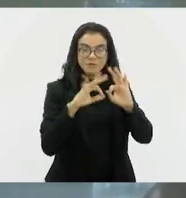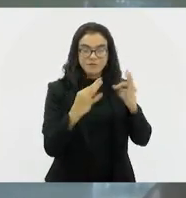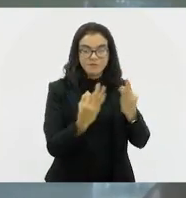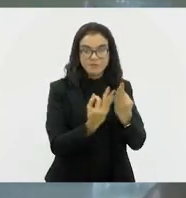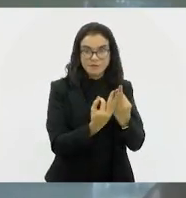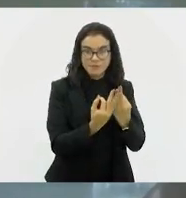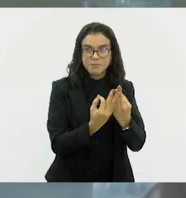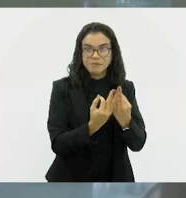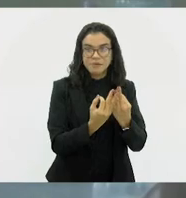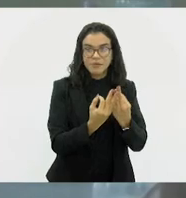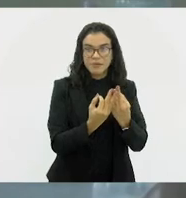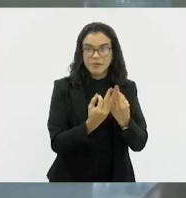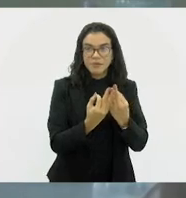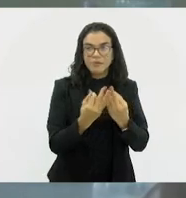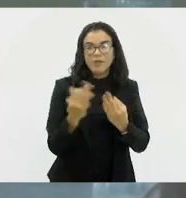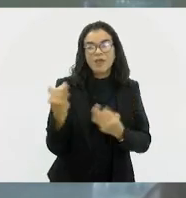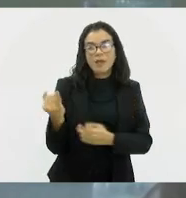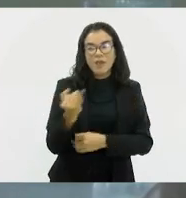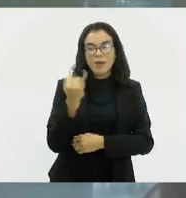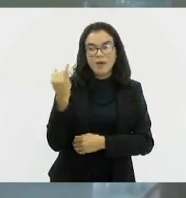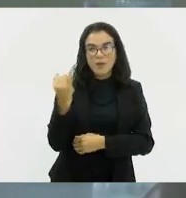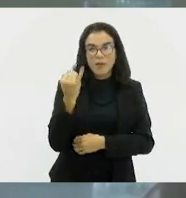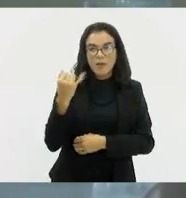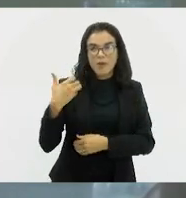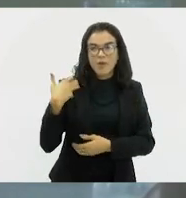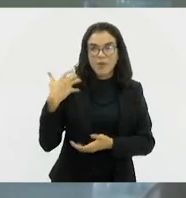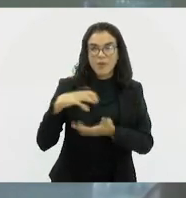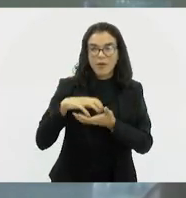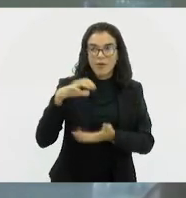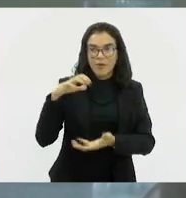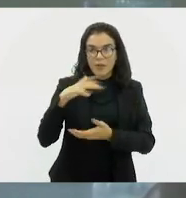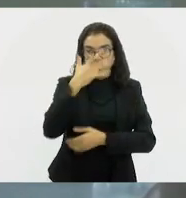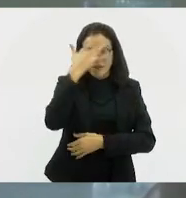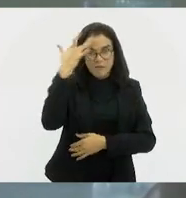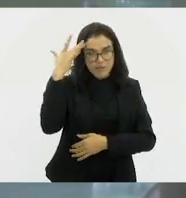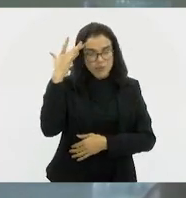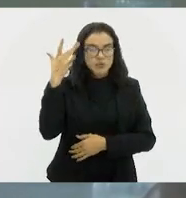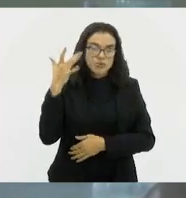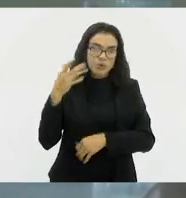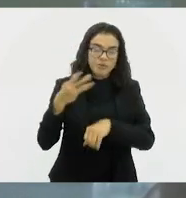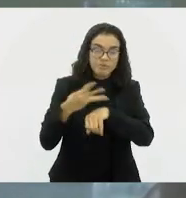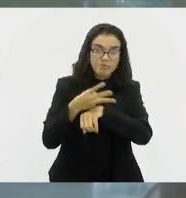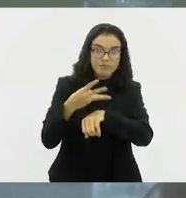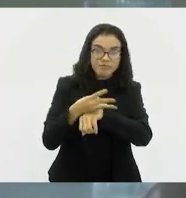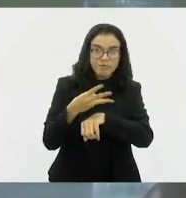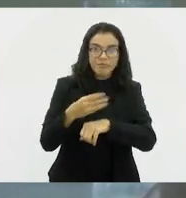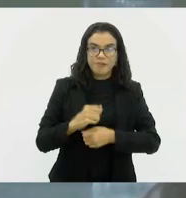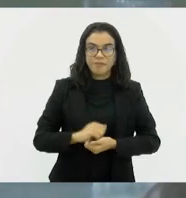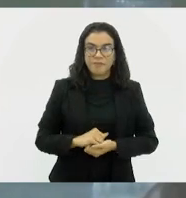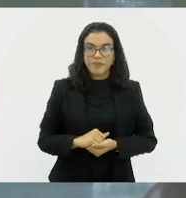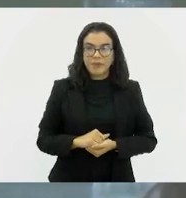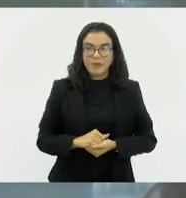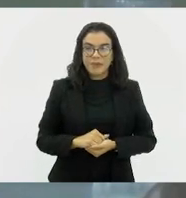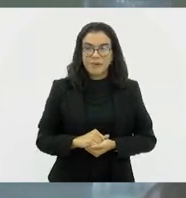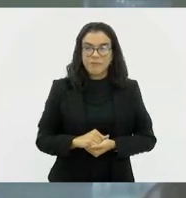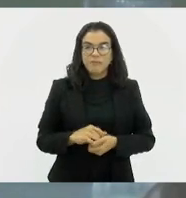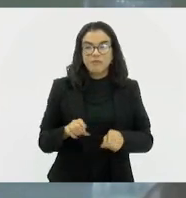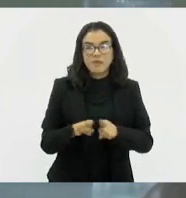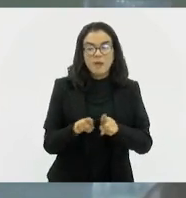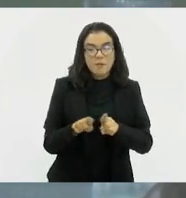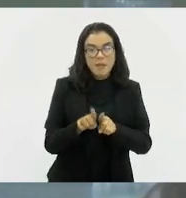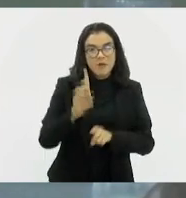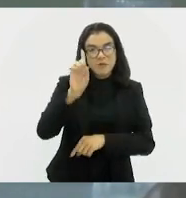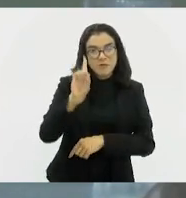Esse trio é muito importante no envelhecimento da pessoa idosa, onde precisam ser reconhecidos os